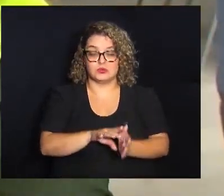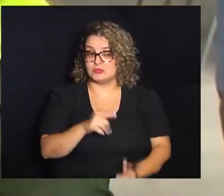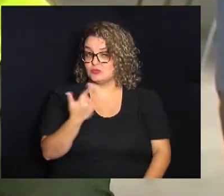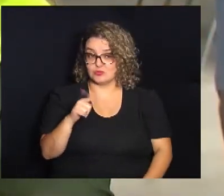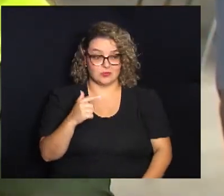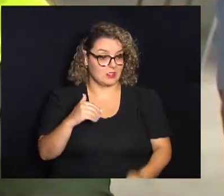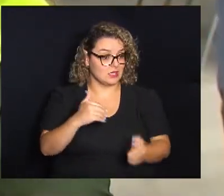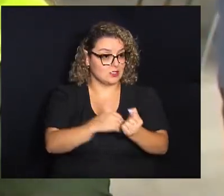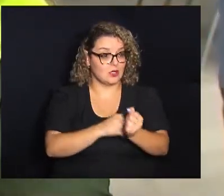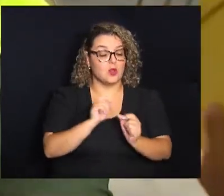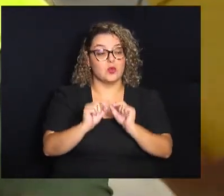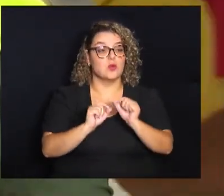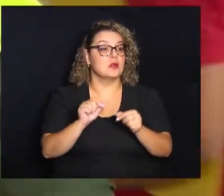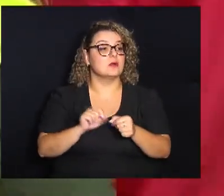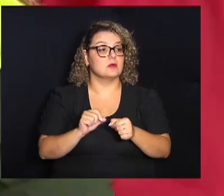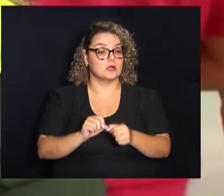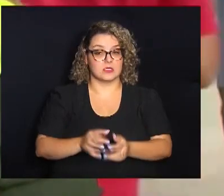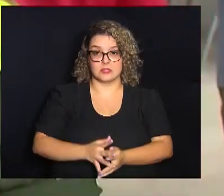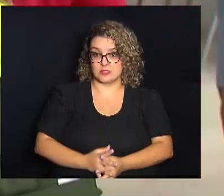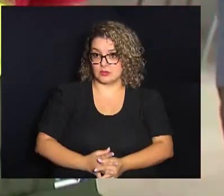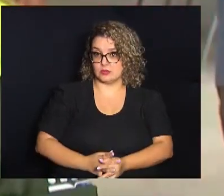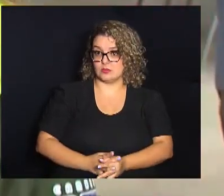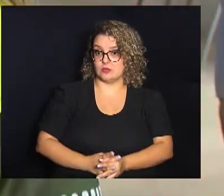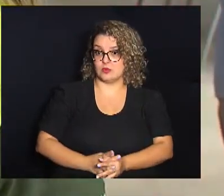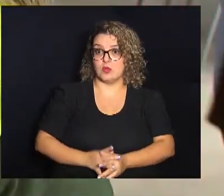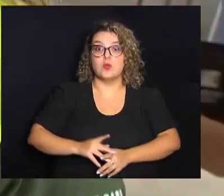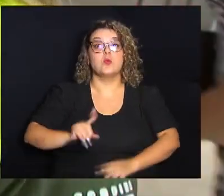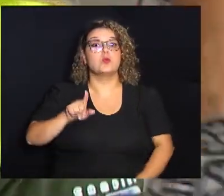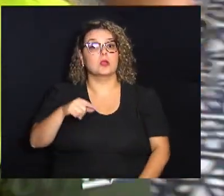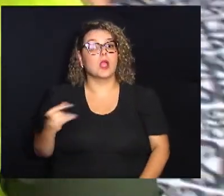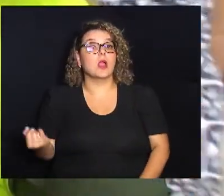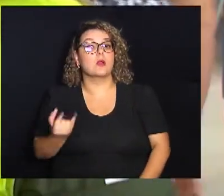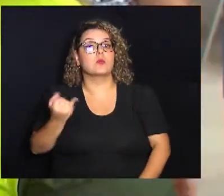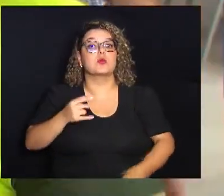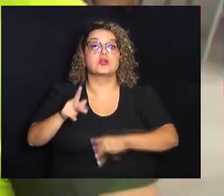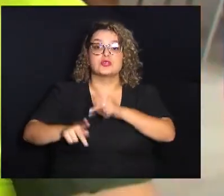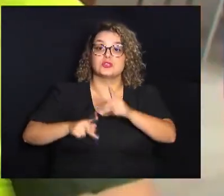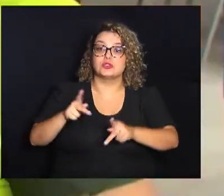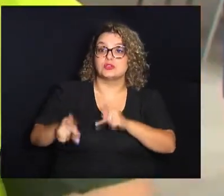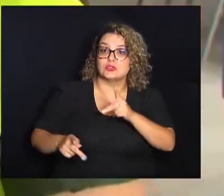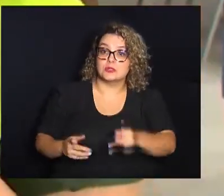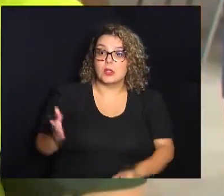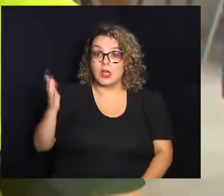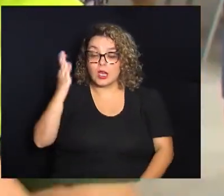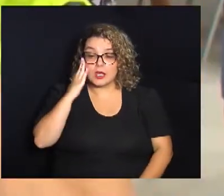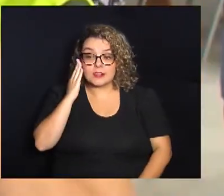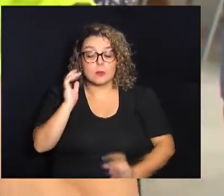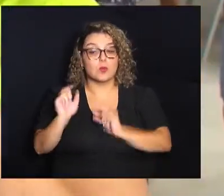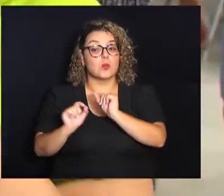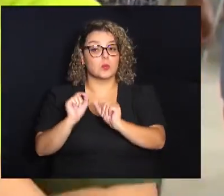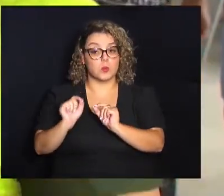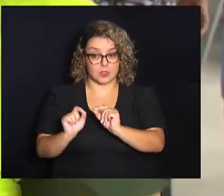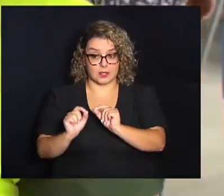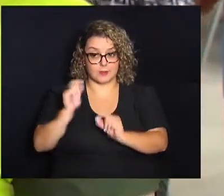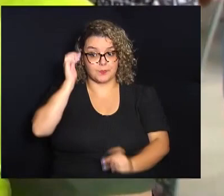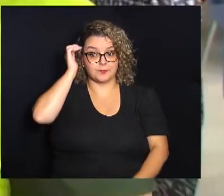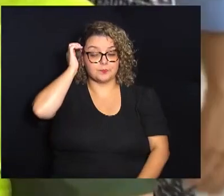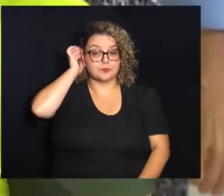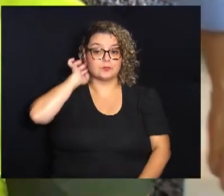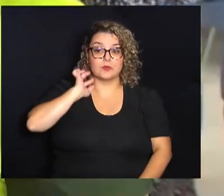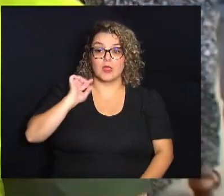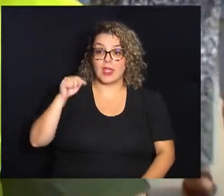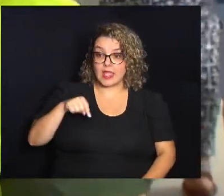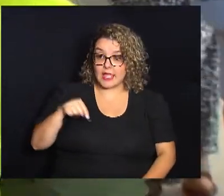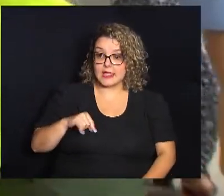mais senha. O que ela tem que fazer? Olha, o que é muito importante para a população, para que saibam que essa oportunidade